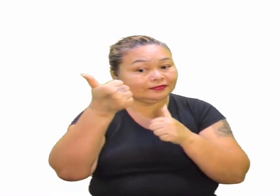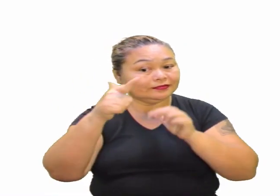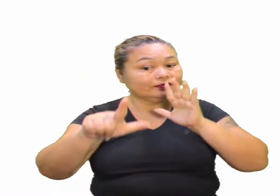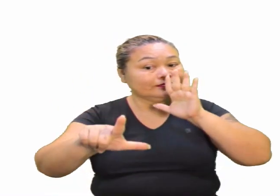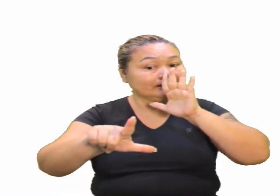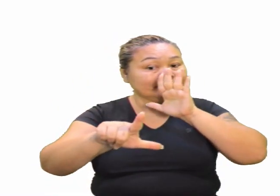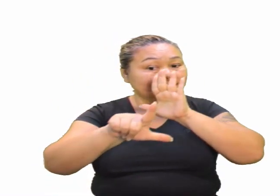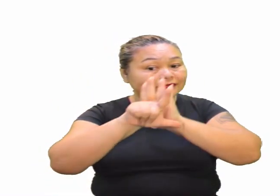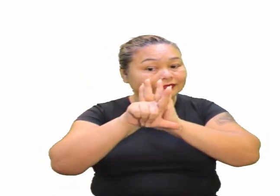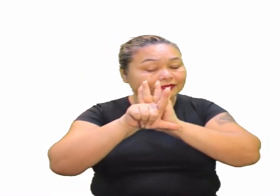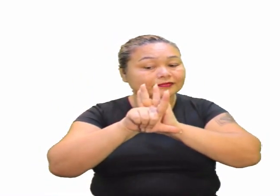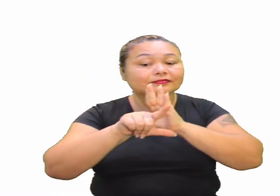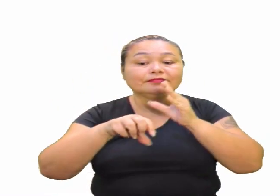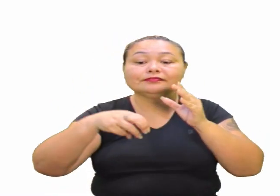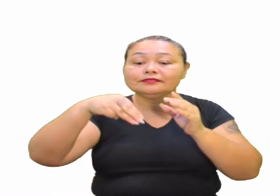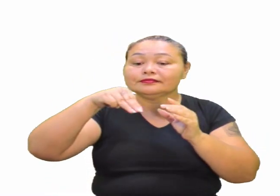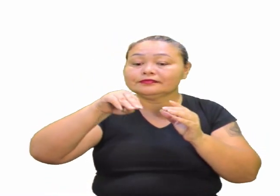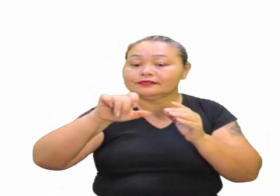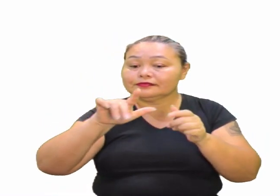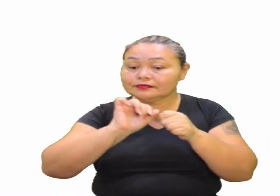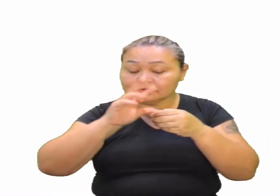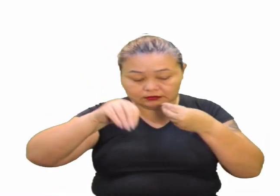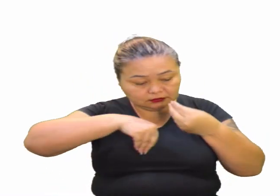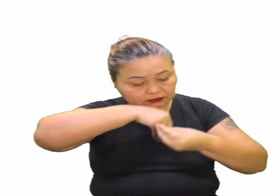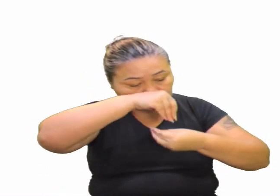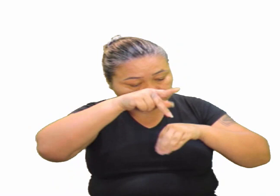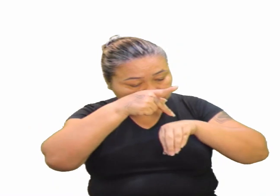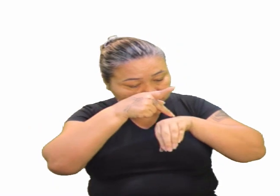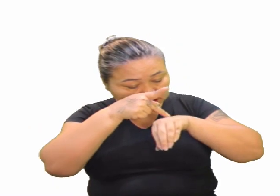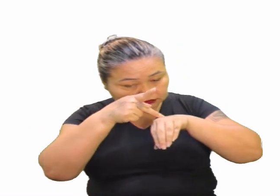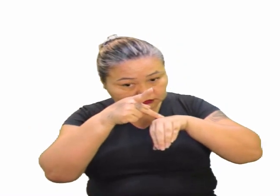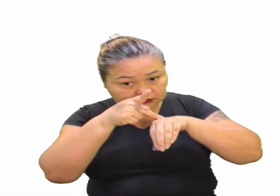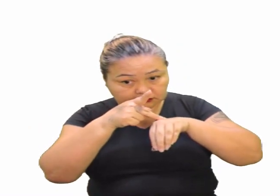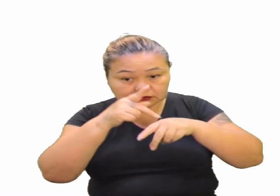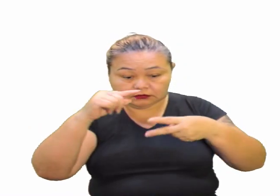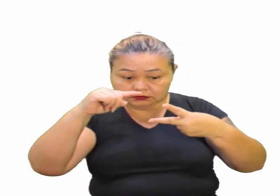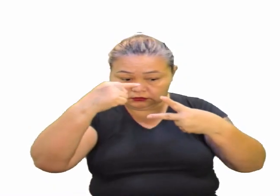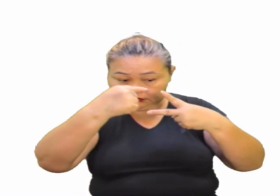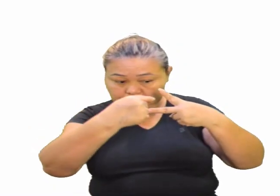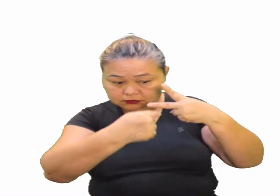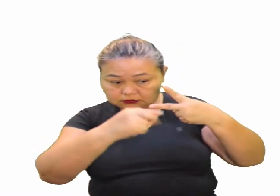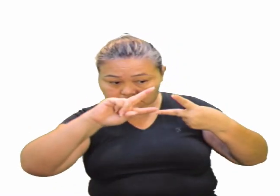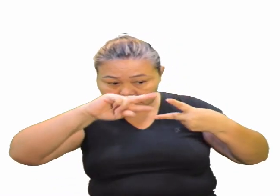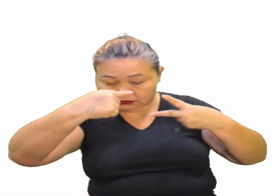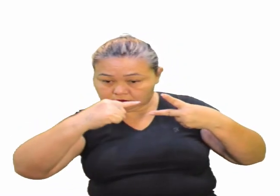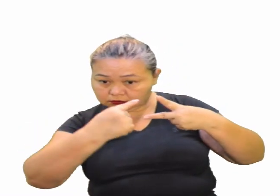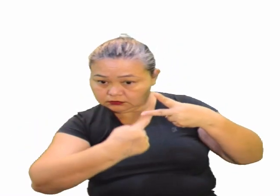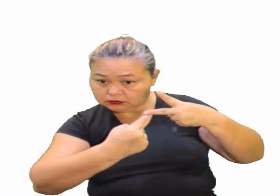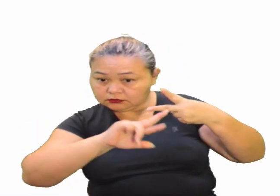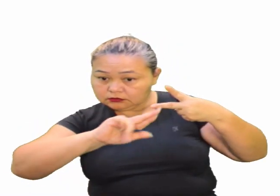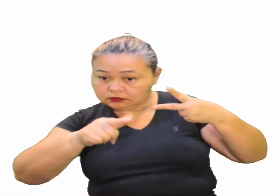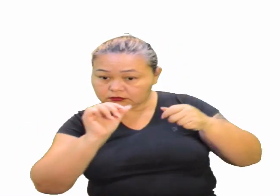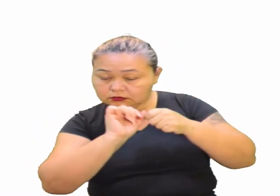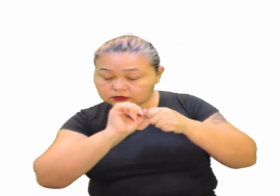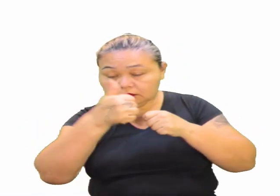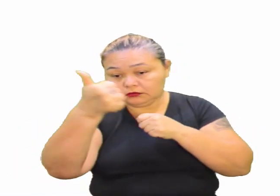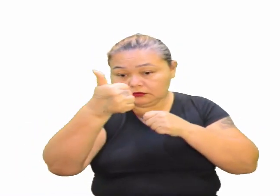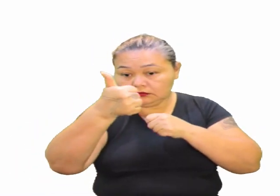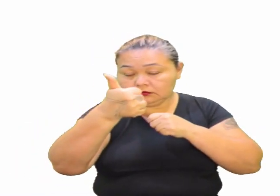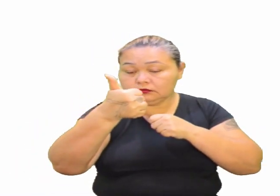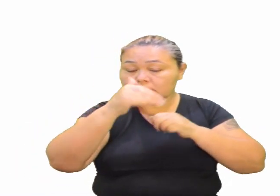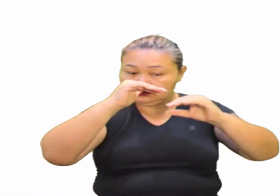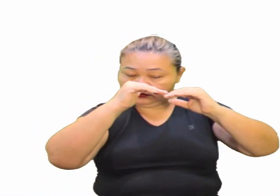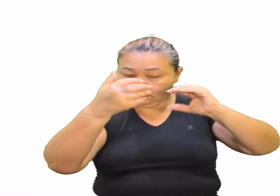Toda vez que eu cruzo puros de fenótipos diferentes, a primeira geração,